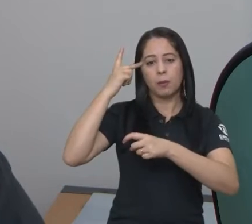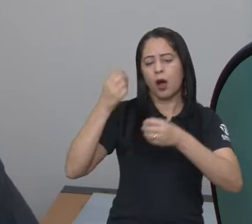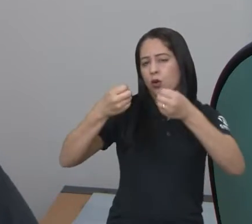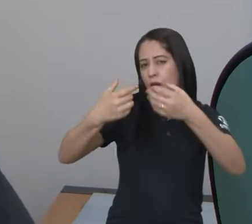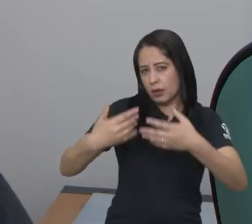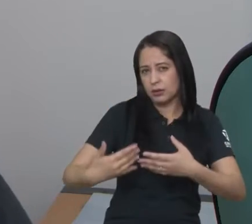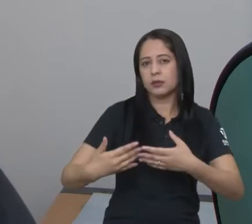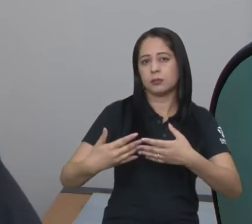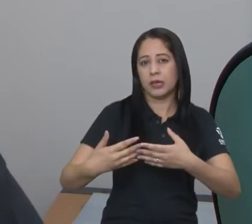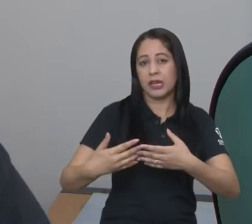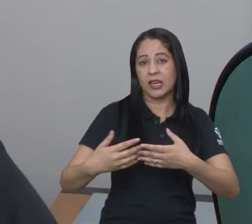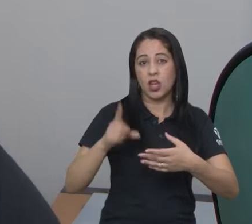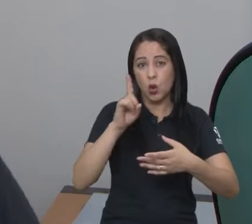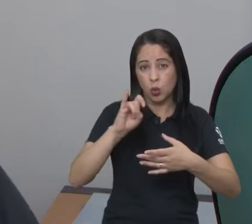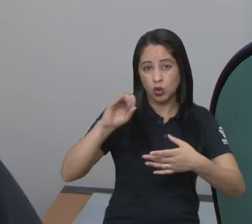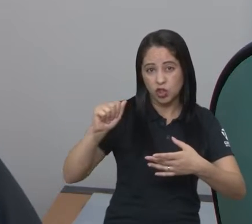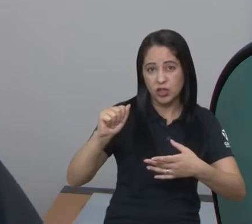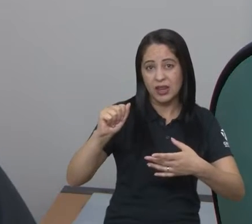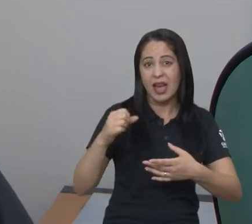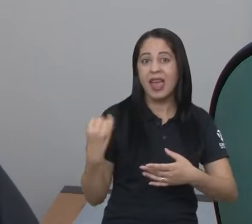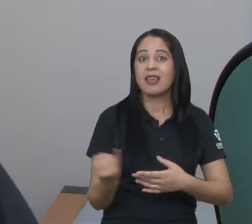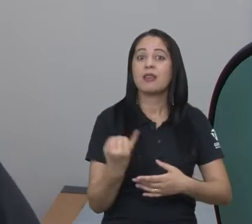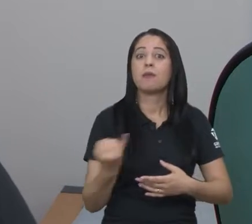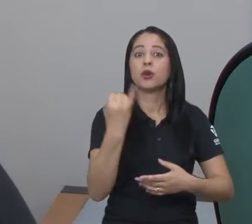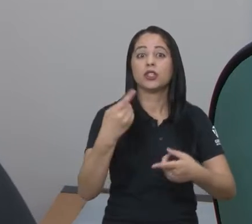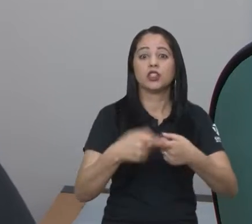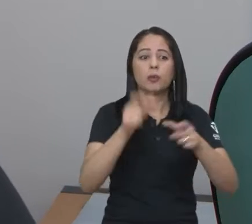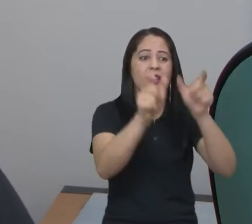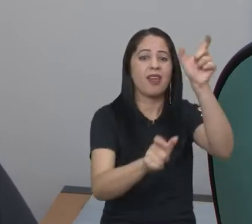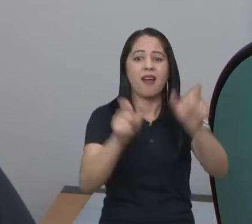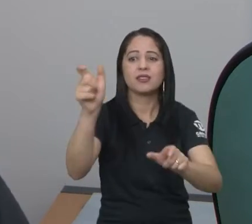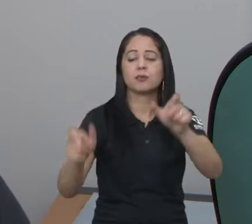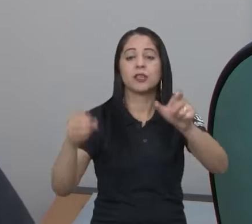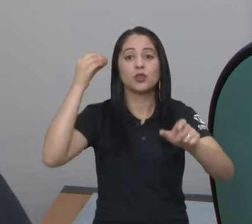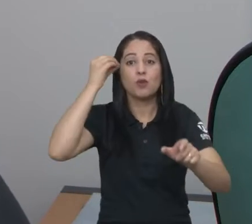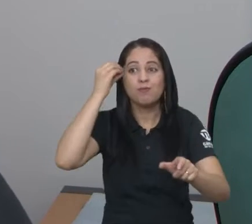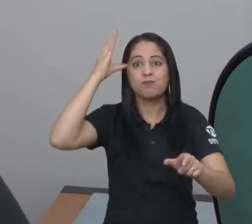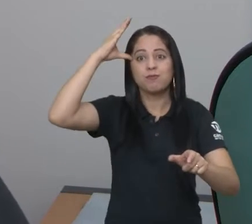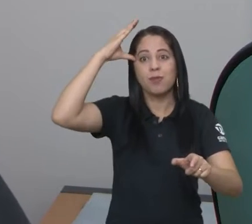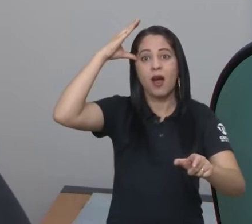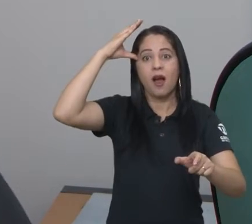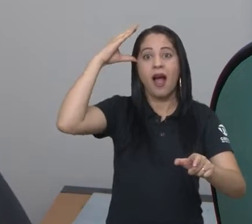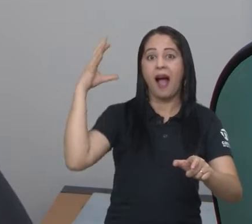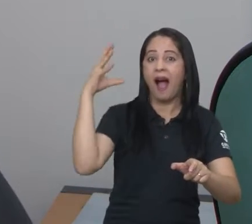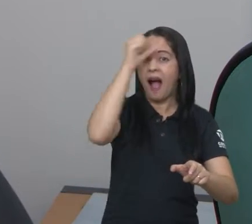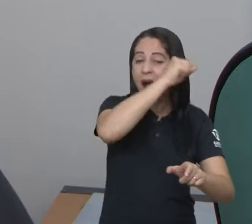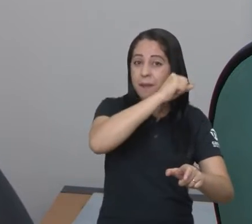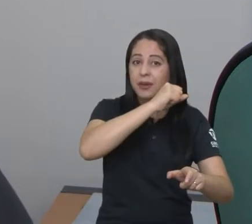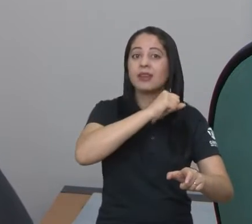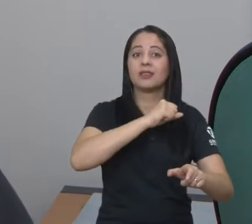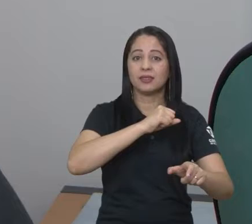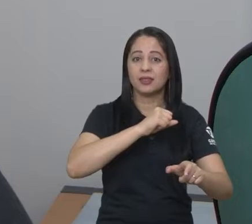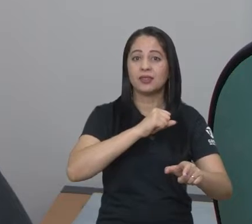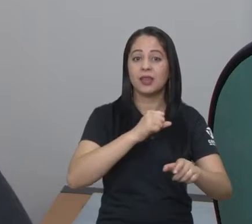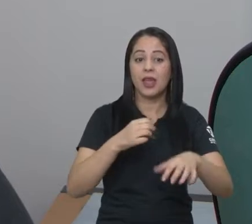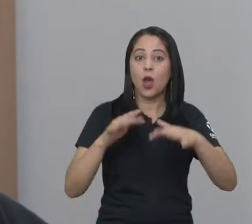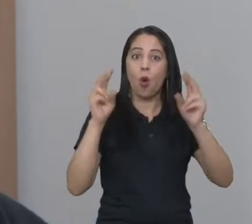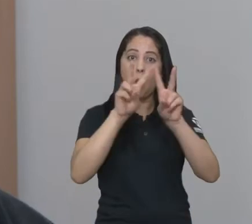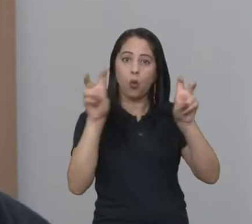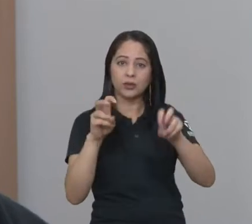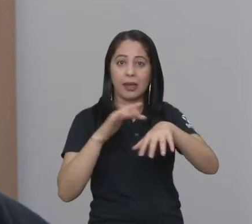criação desta data é importante para que as pessoas se mantenham informadas sobre essa doença rara que atinge